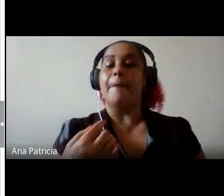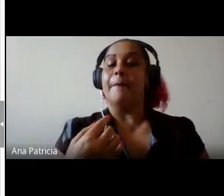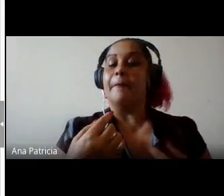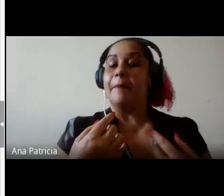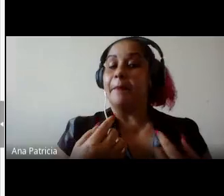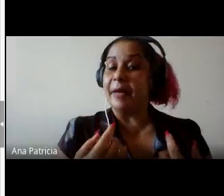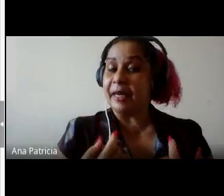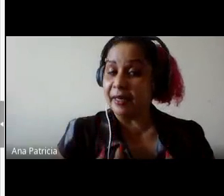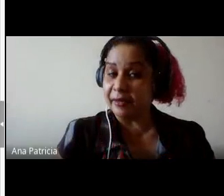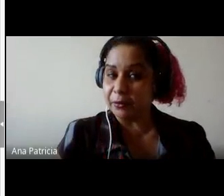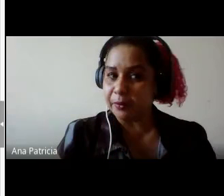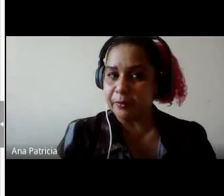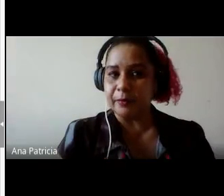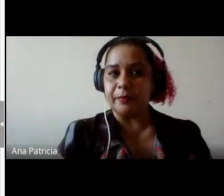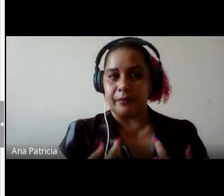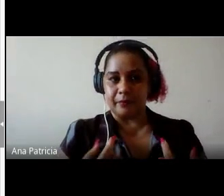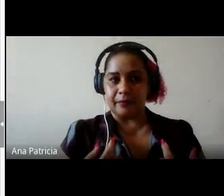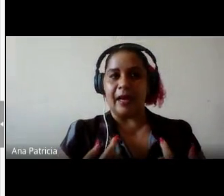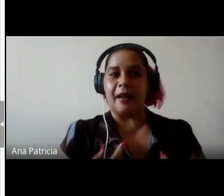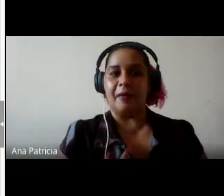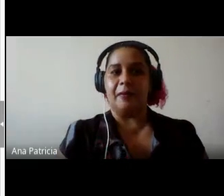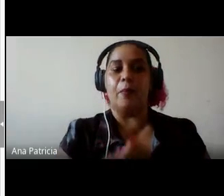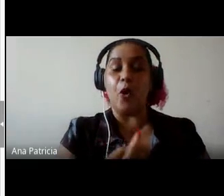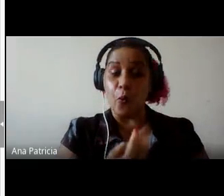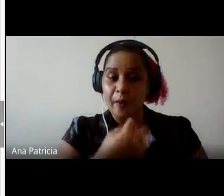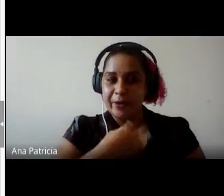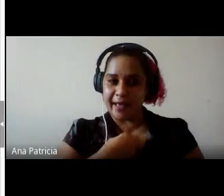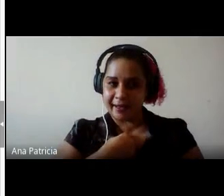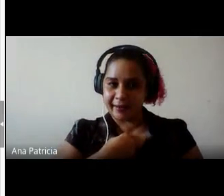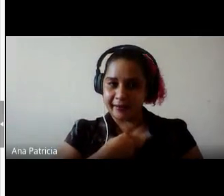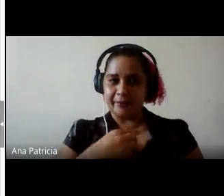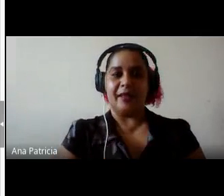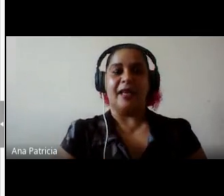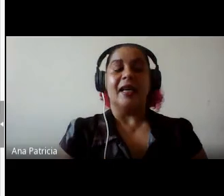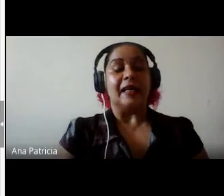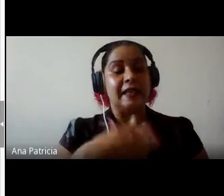homem brigando, né, por uma mulher.